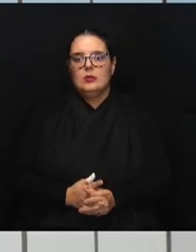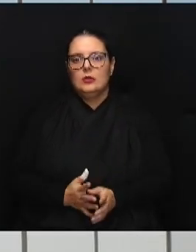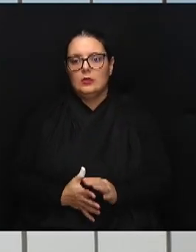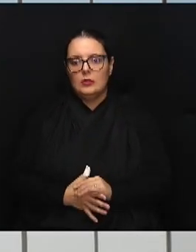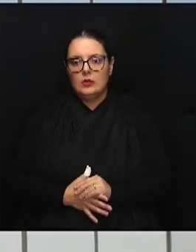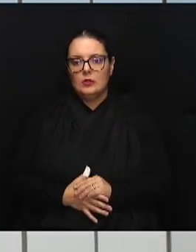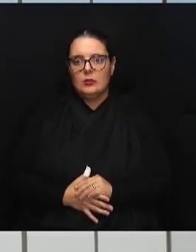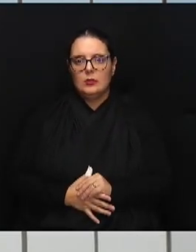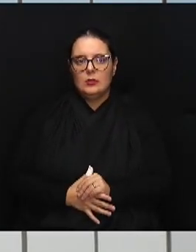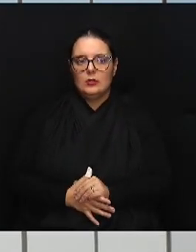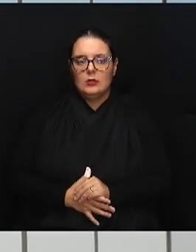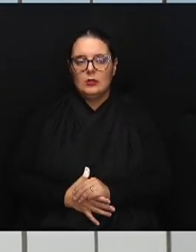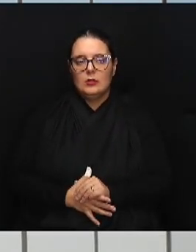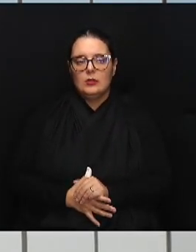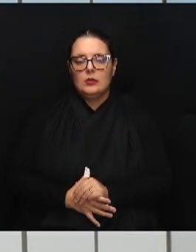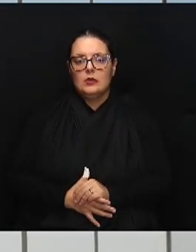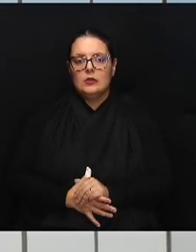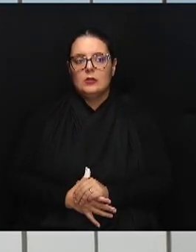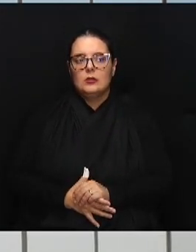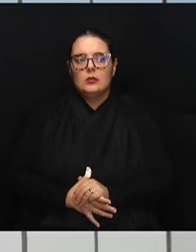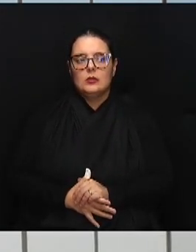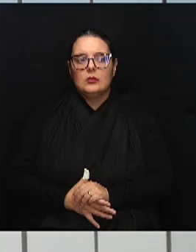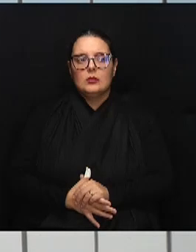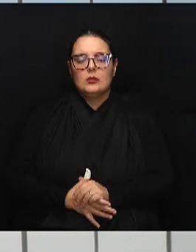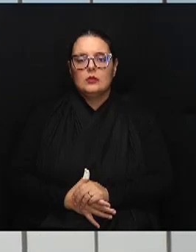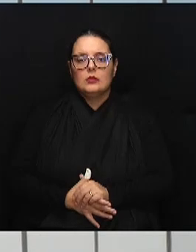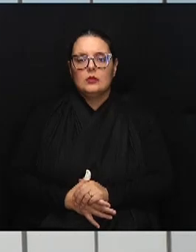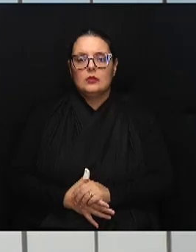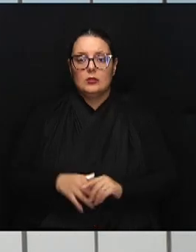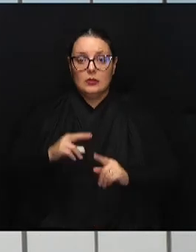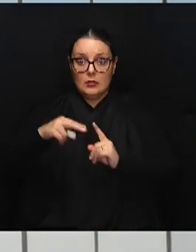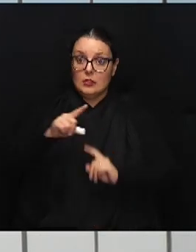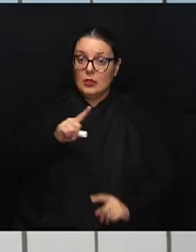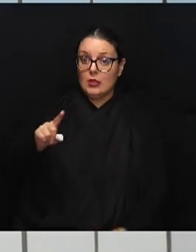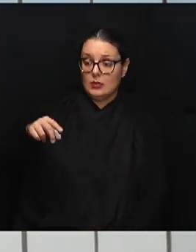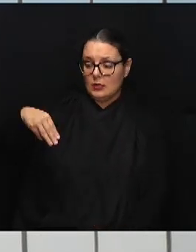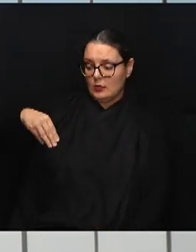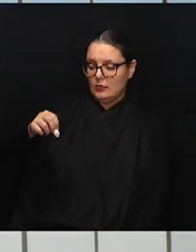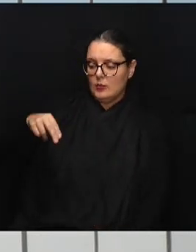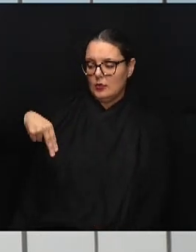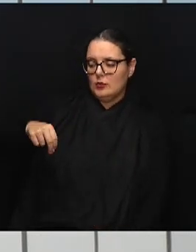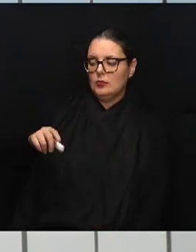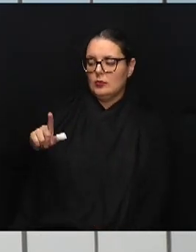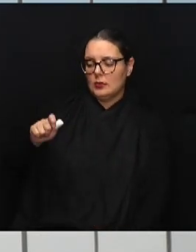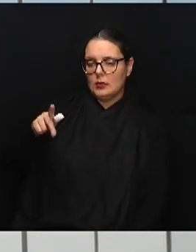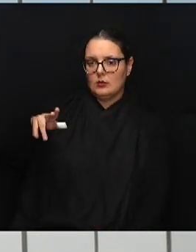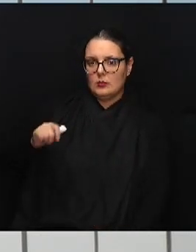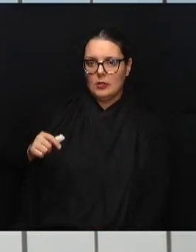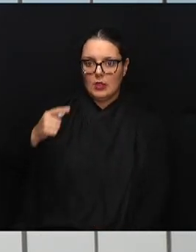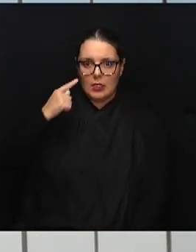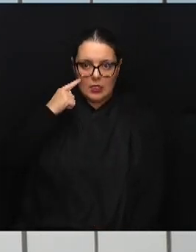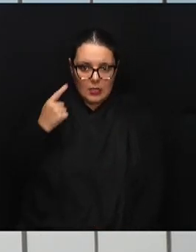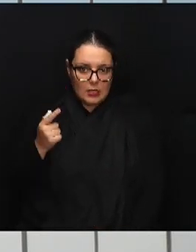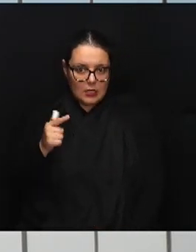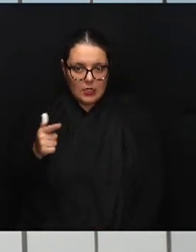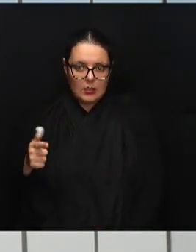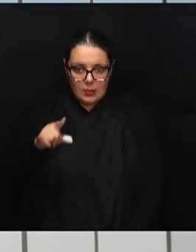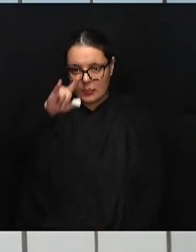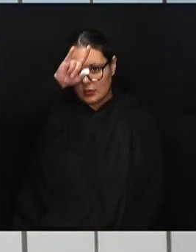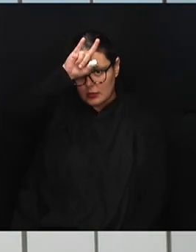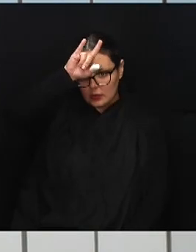Então, desse ponto de vista, na não monogamia, a ideia é que não haja essa